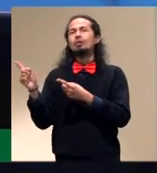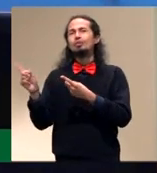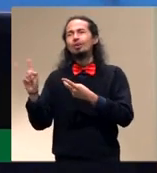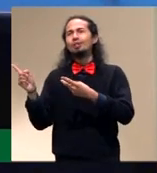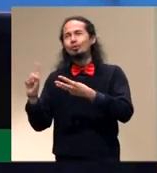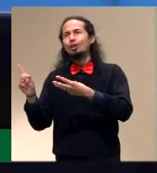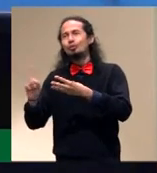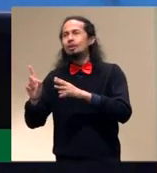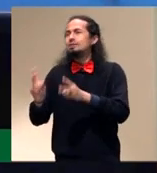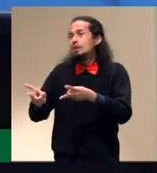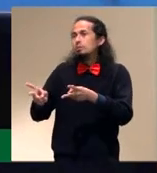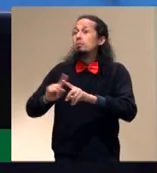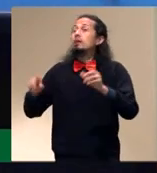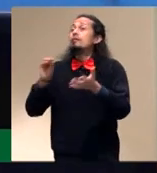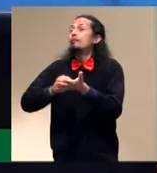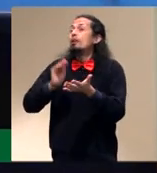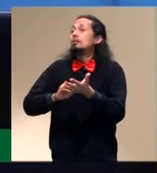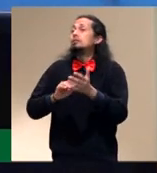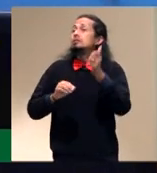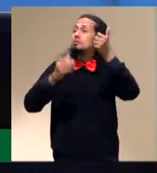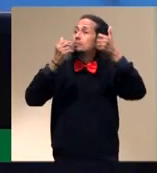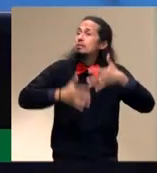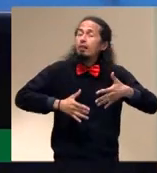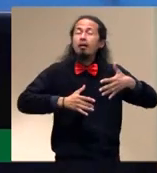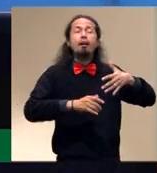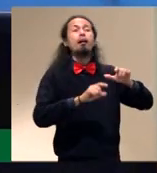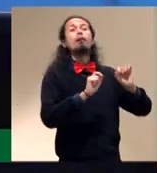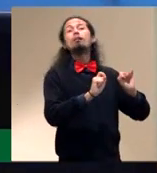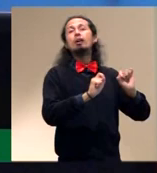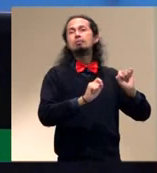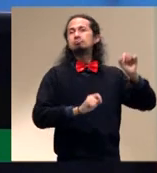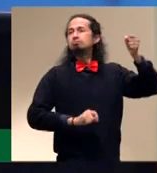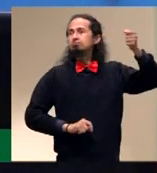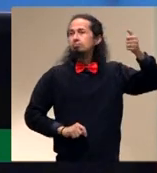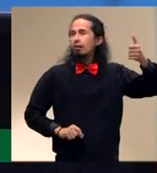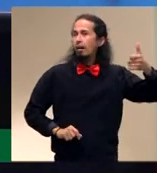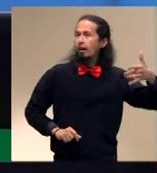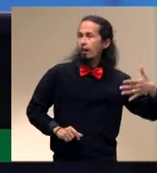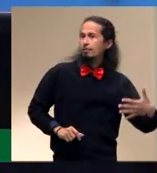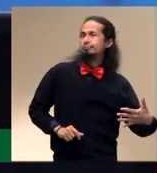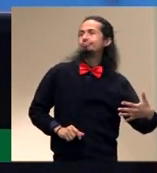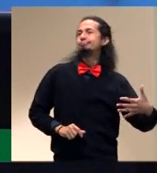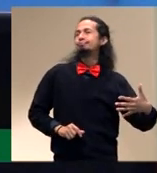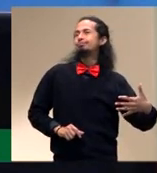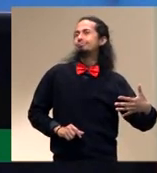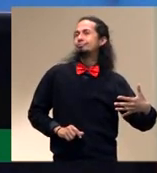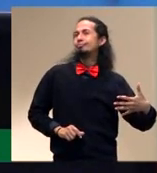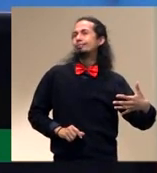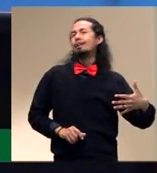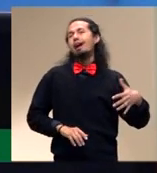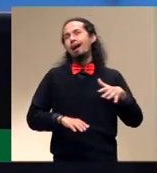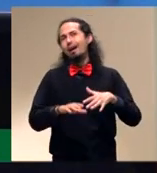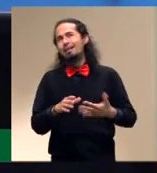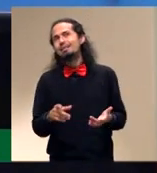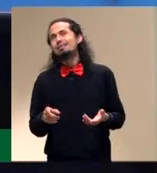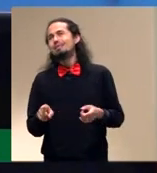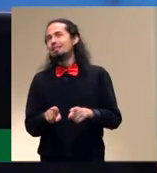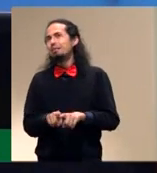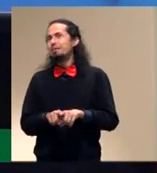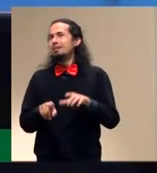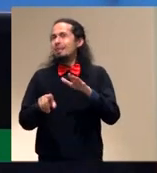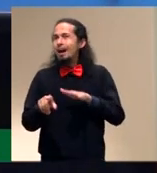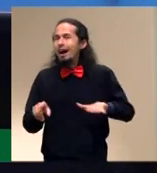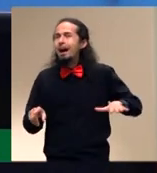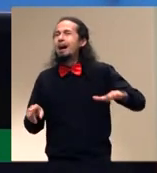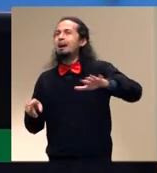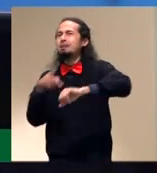do que é. E aí esse desafio, até mesmo dentro do pedagoguês, de encontrar os termos,